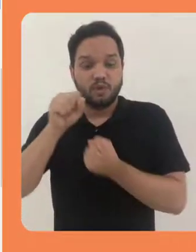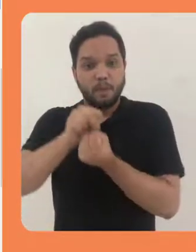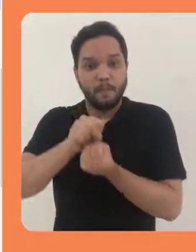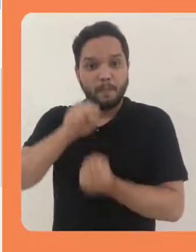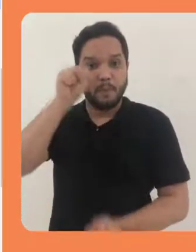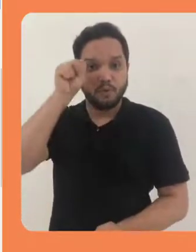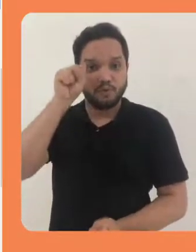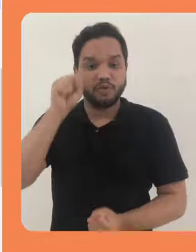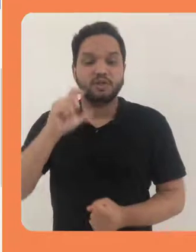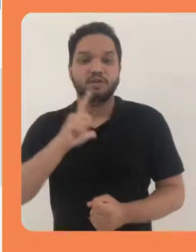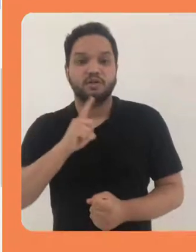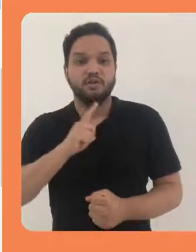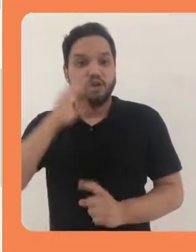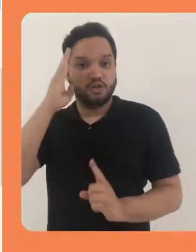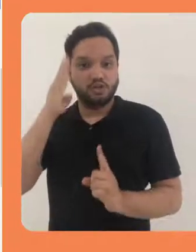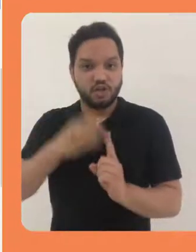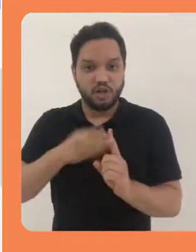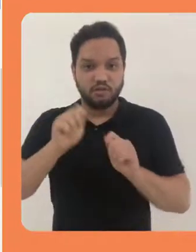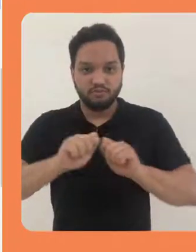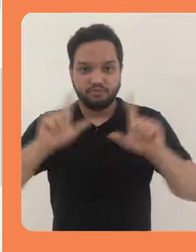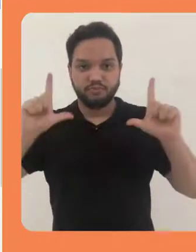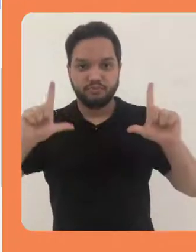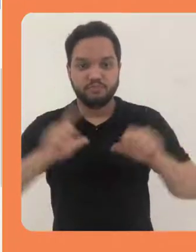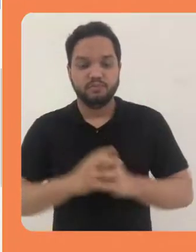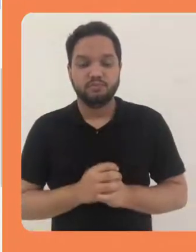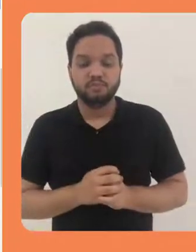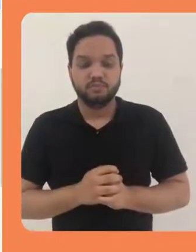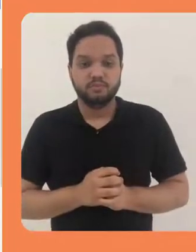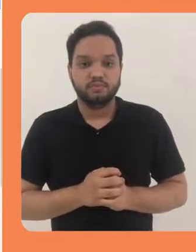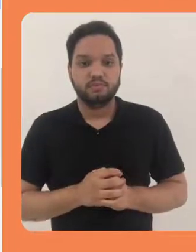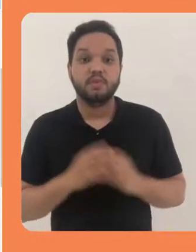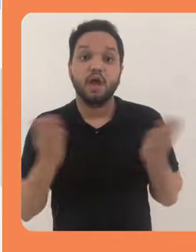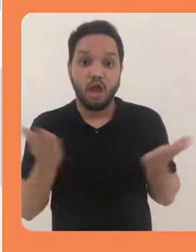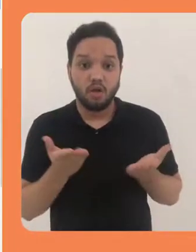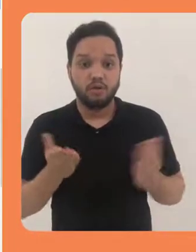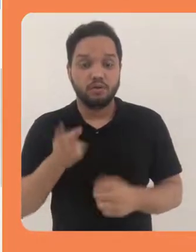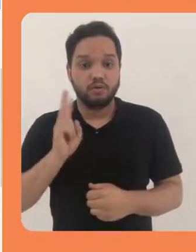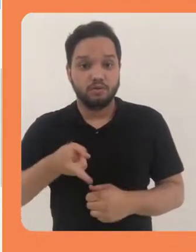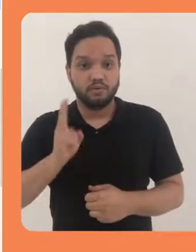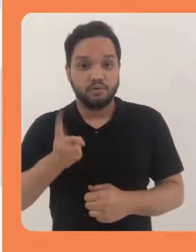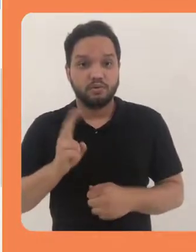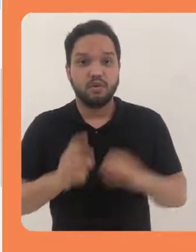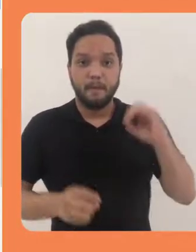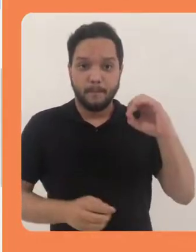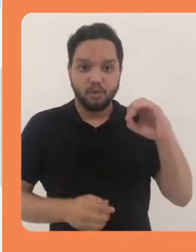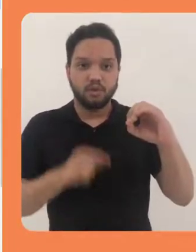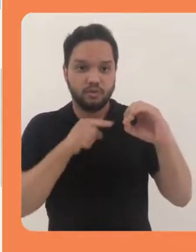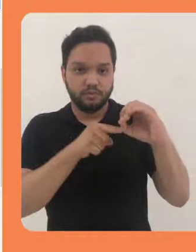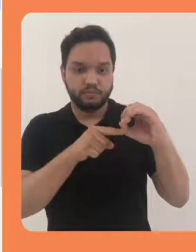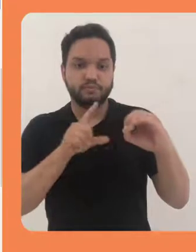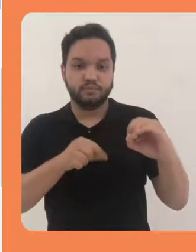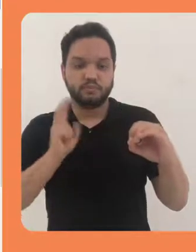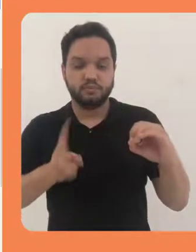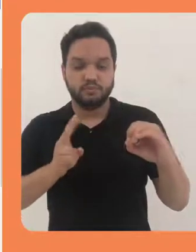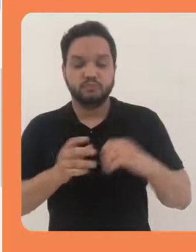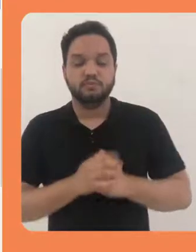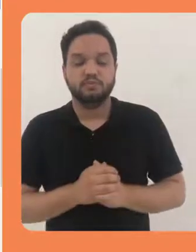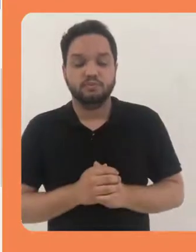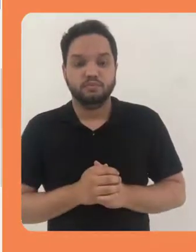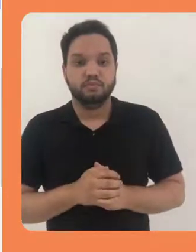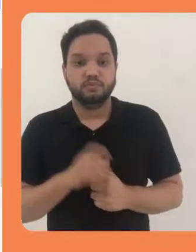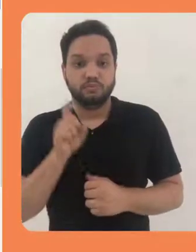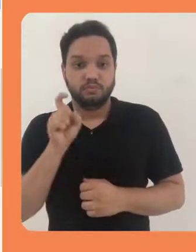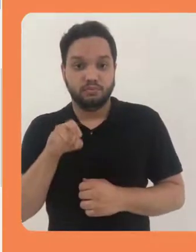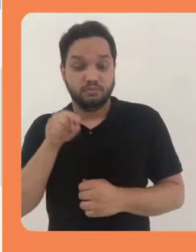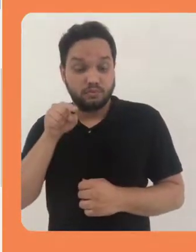apresentar como um botão para que o usuário tenha que clicar e ele apareça na tela ou a opção posto que ele já aparece